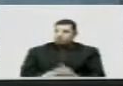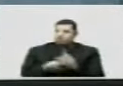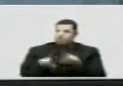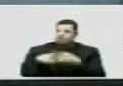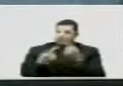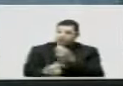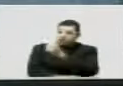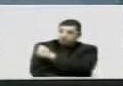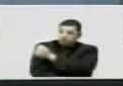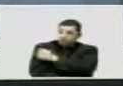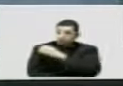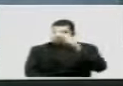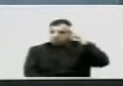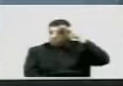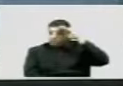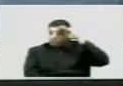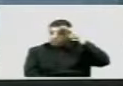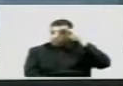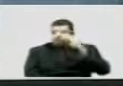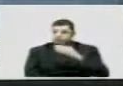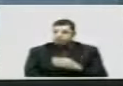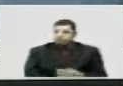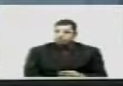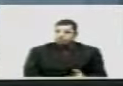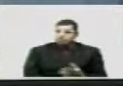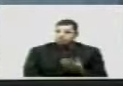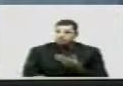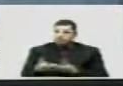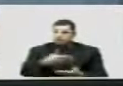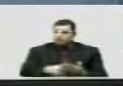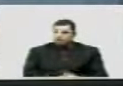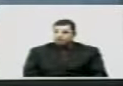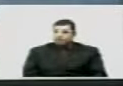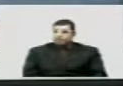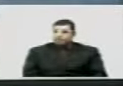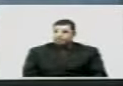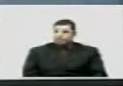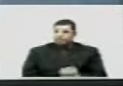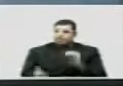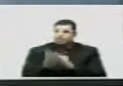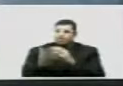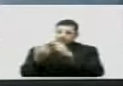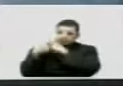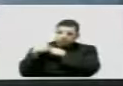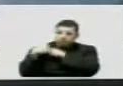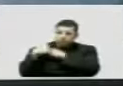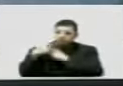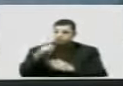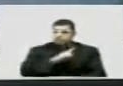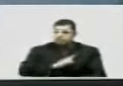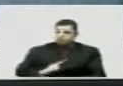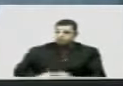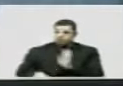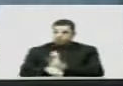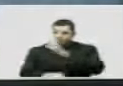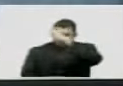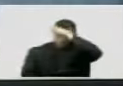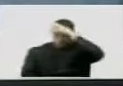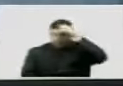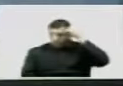Mas os alunos soldados, que ainda são alunos soldados pela irresponsabilidade do governo do estado